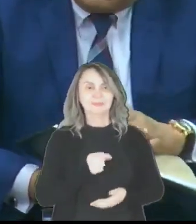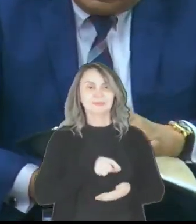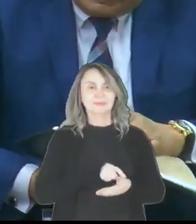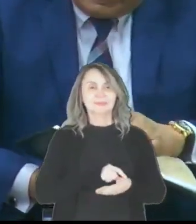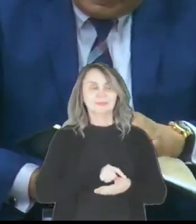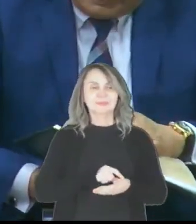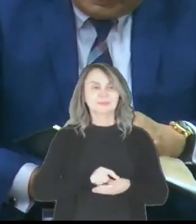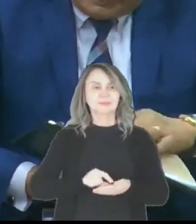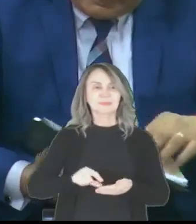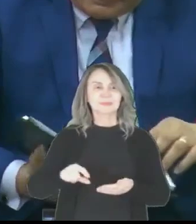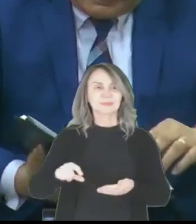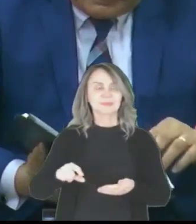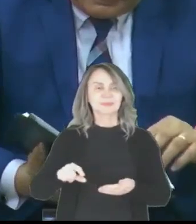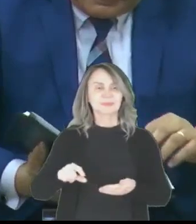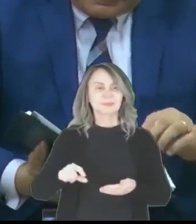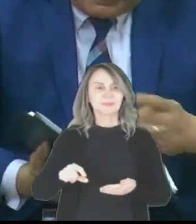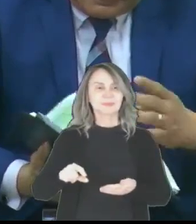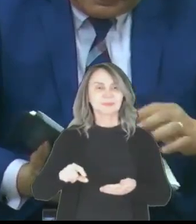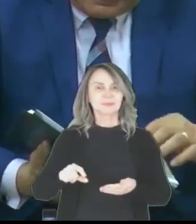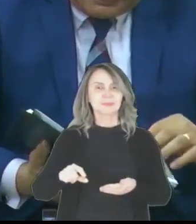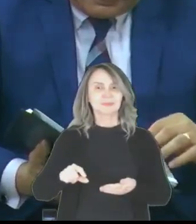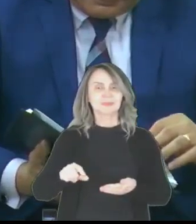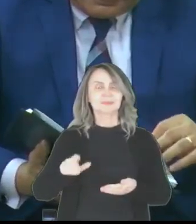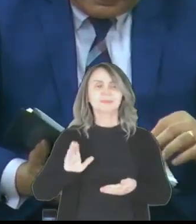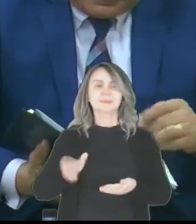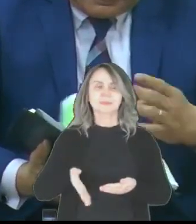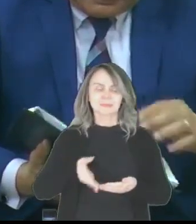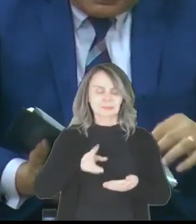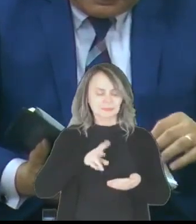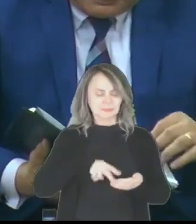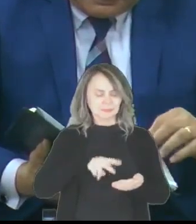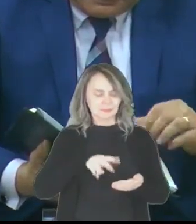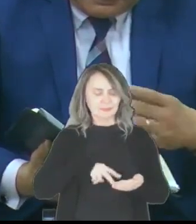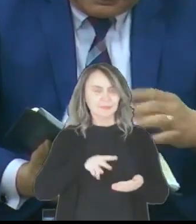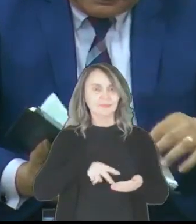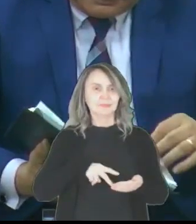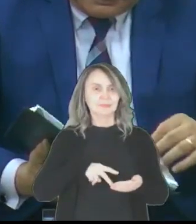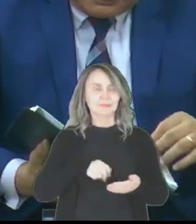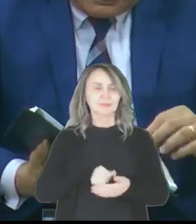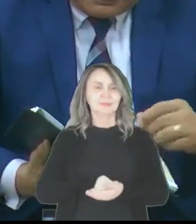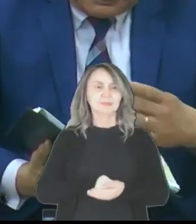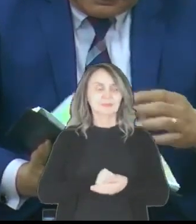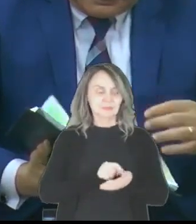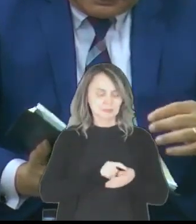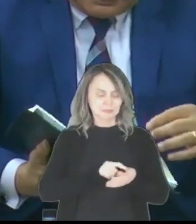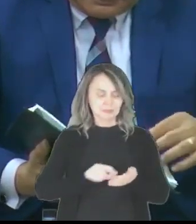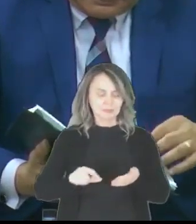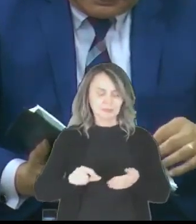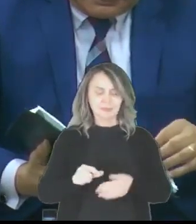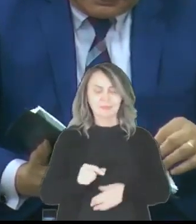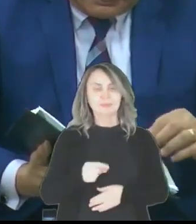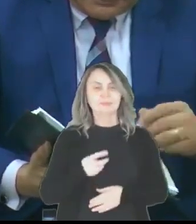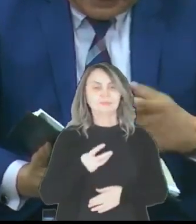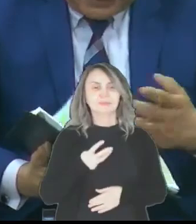versículo que nós lemos na leitura devocional. Vamos ler o 35.